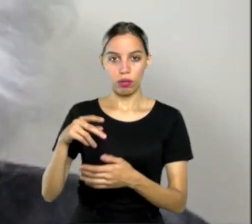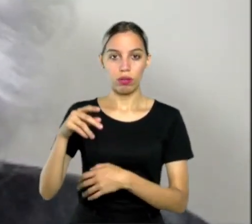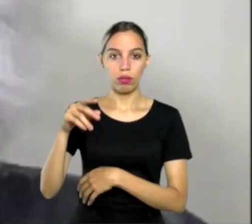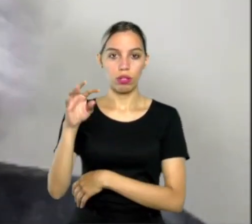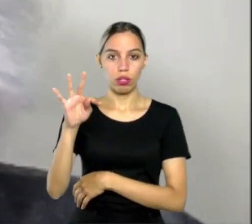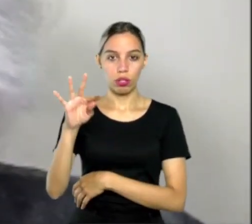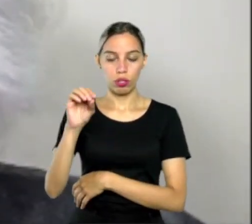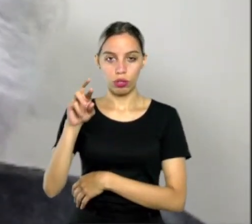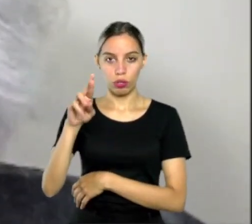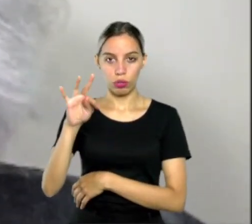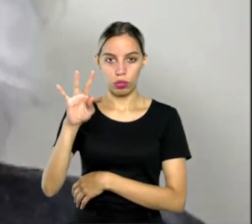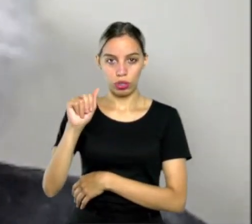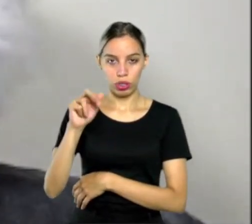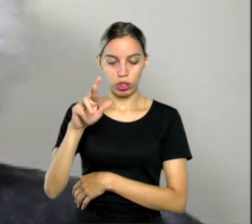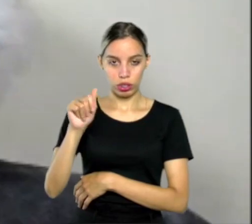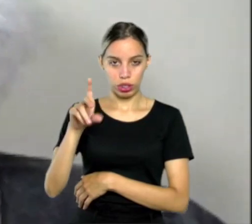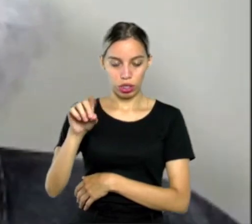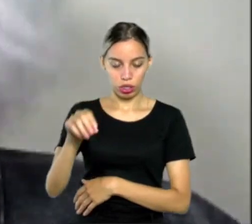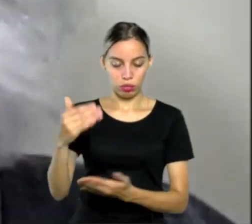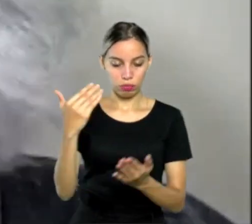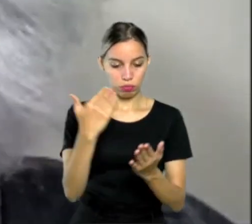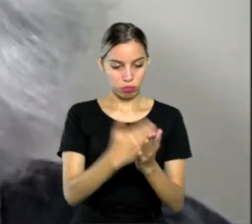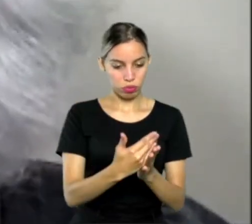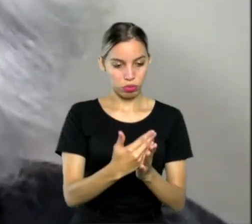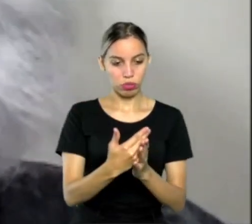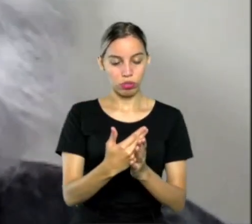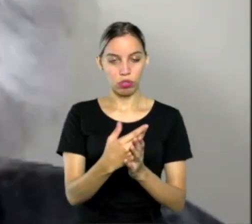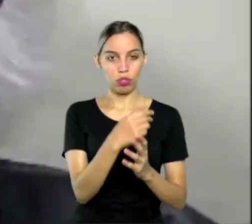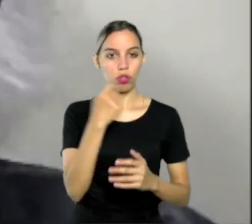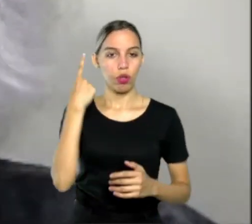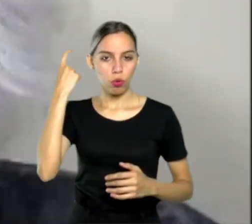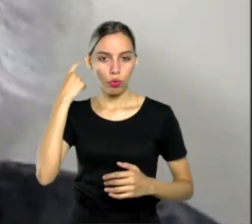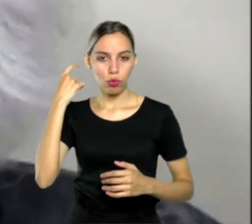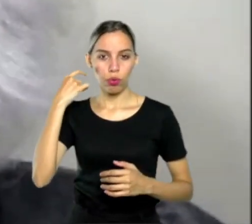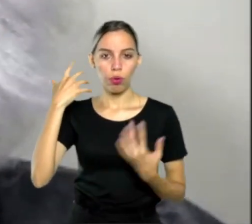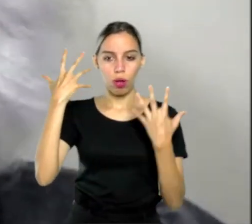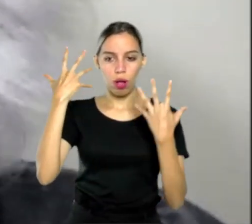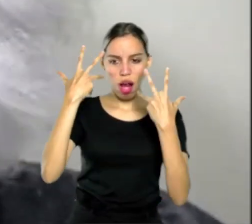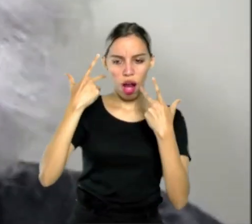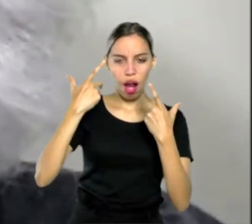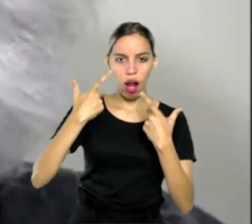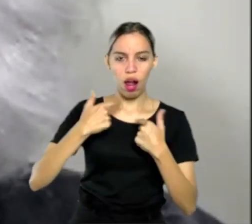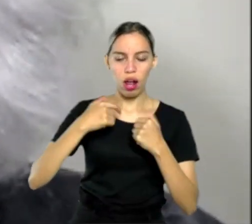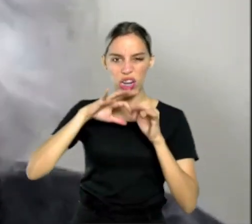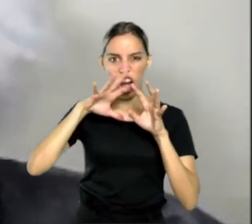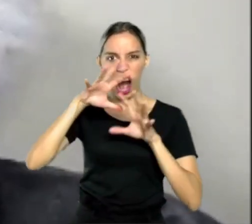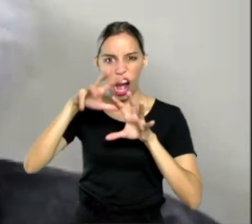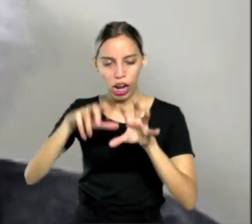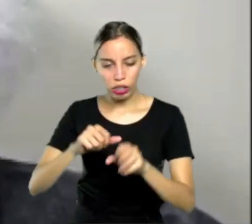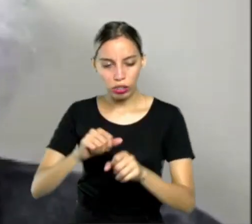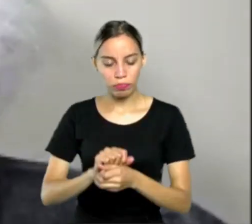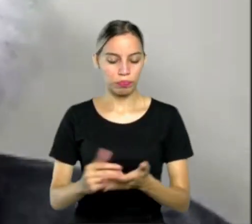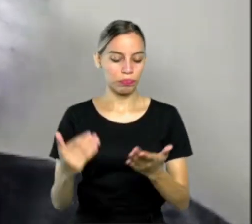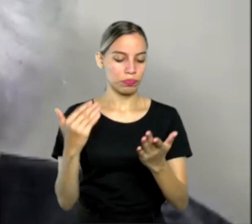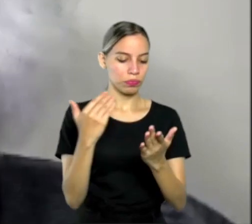o Som do Rugido da Onça, da Micheline Verunsky, A Bandeja de Salomé, um livro de poesia muito lindo,